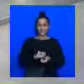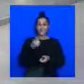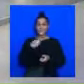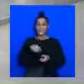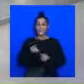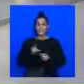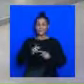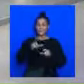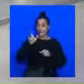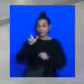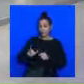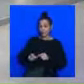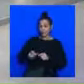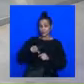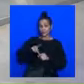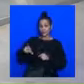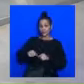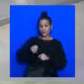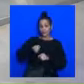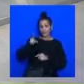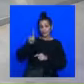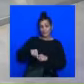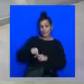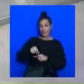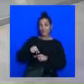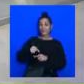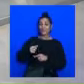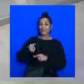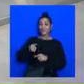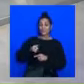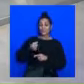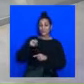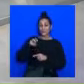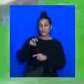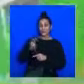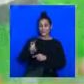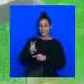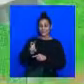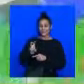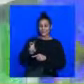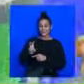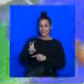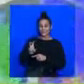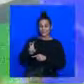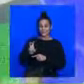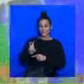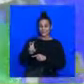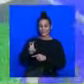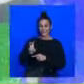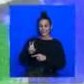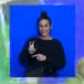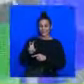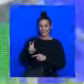E a última coluna, número sorteado, foi o número 5.